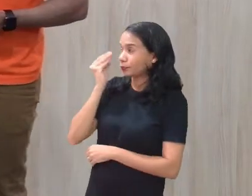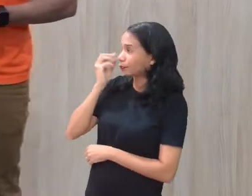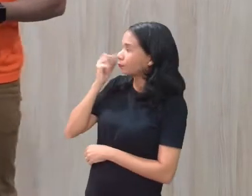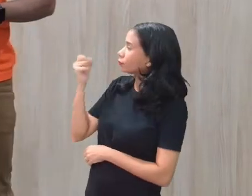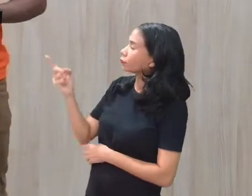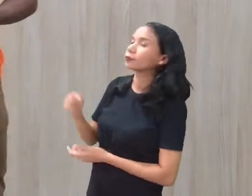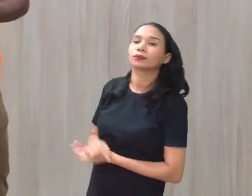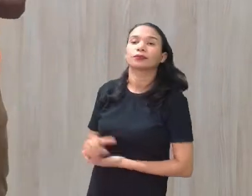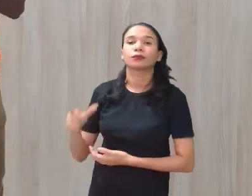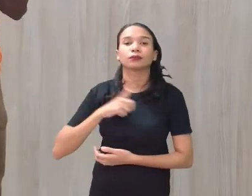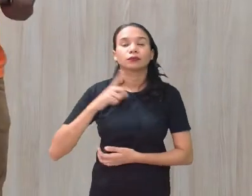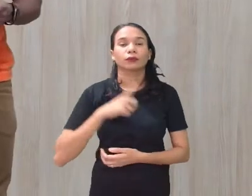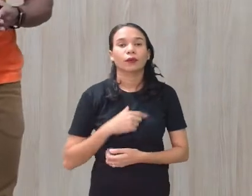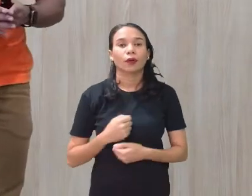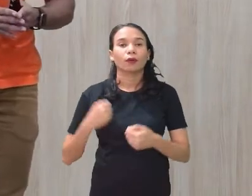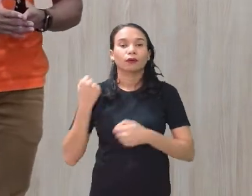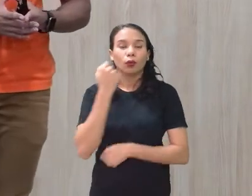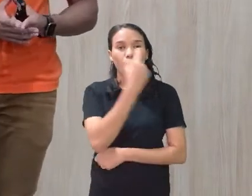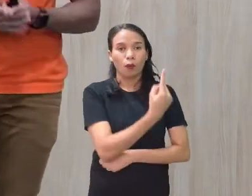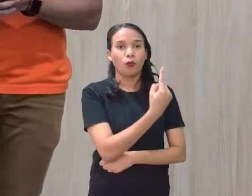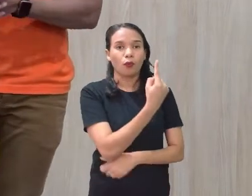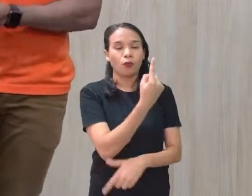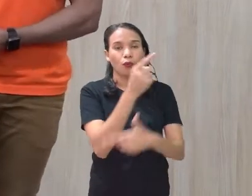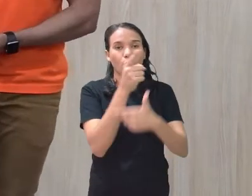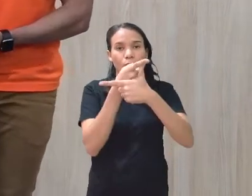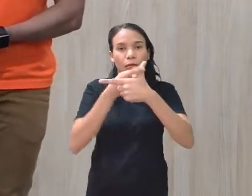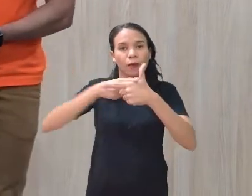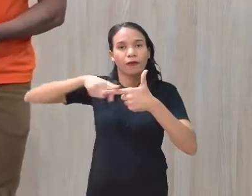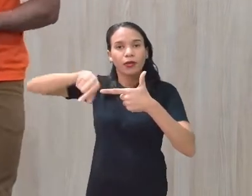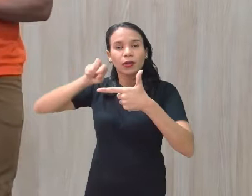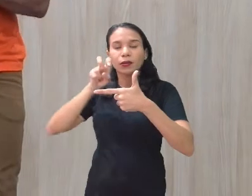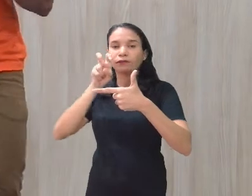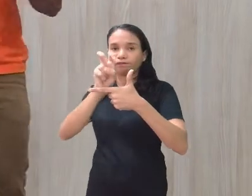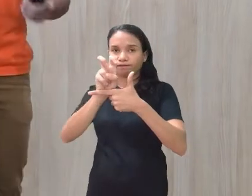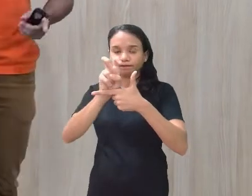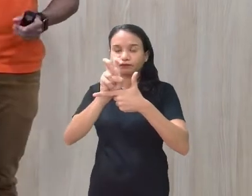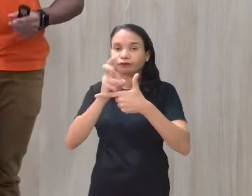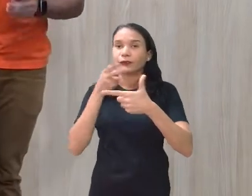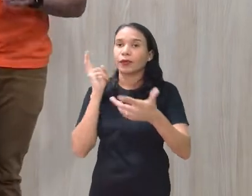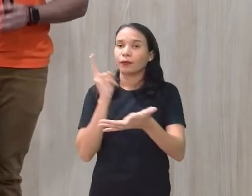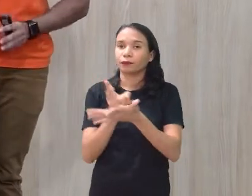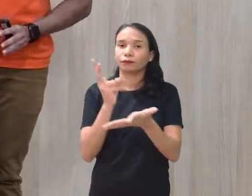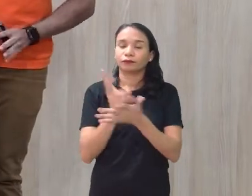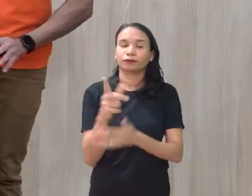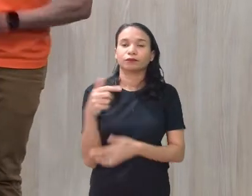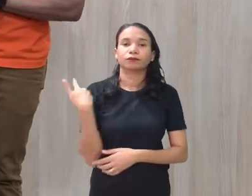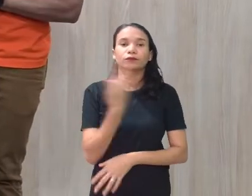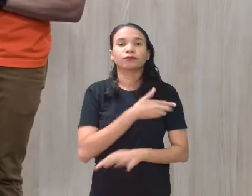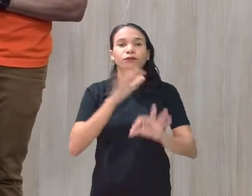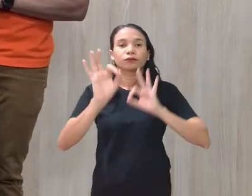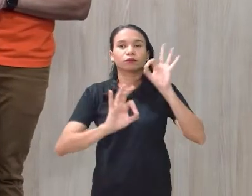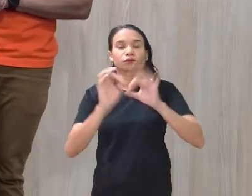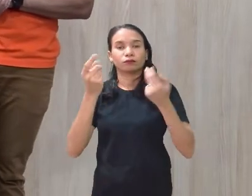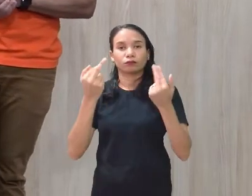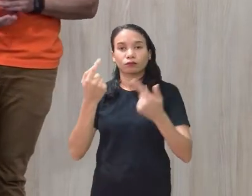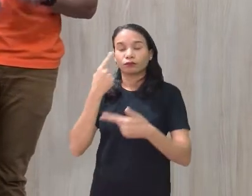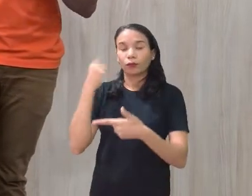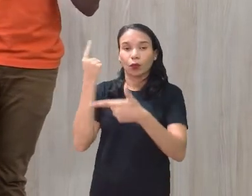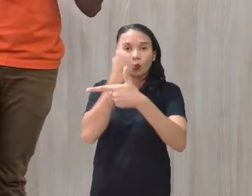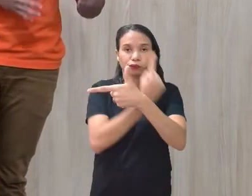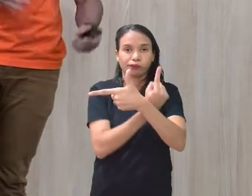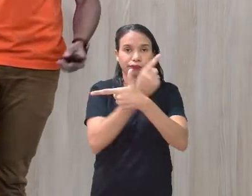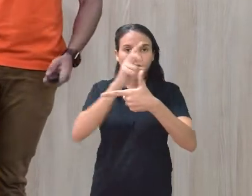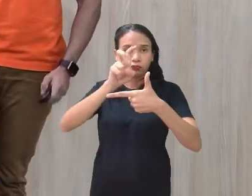aí, ó. Eu tenho 1 e vou dividir por 5. Toda divisão que a gente arma, ela é dessa forma aqui,